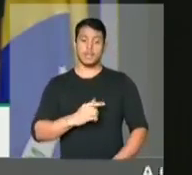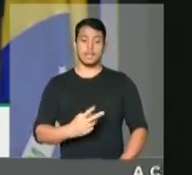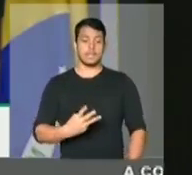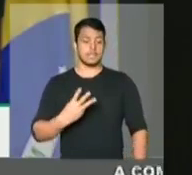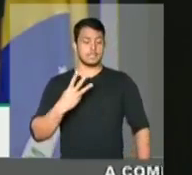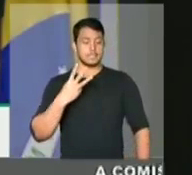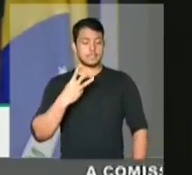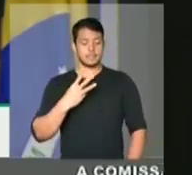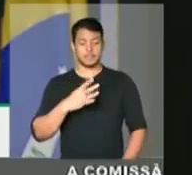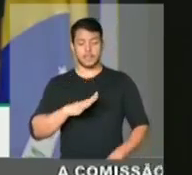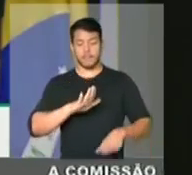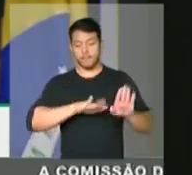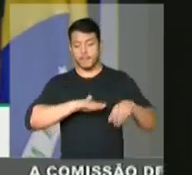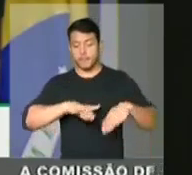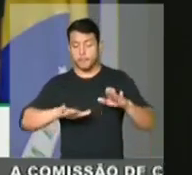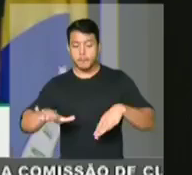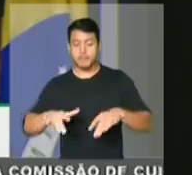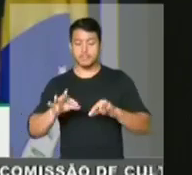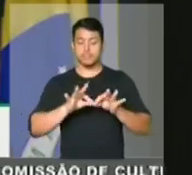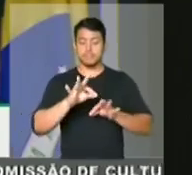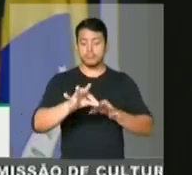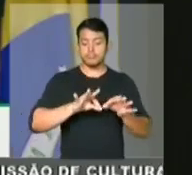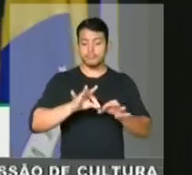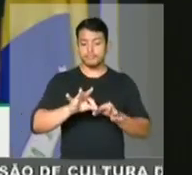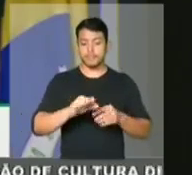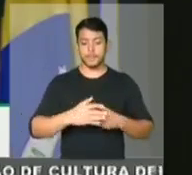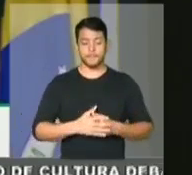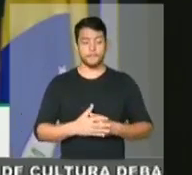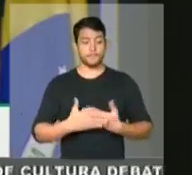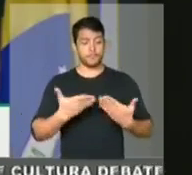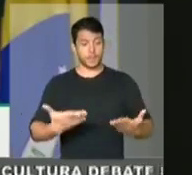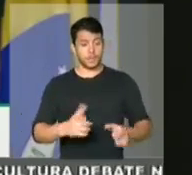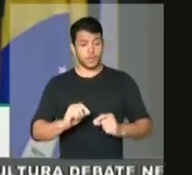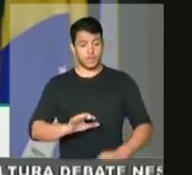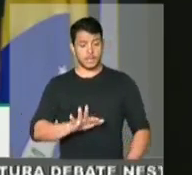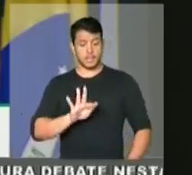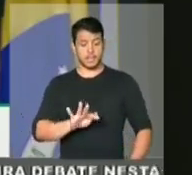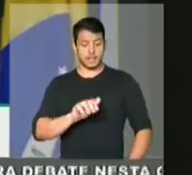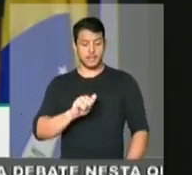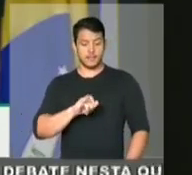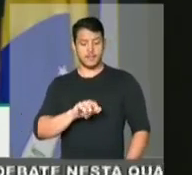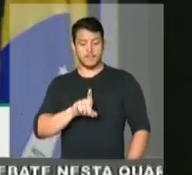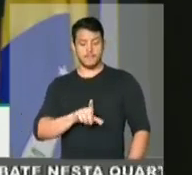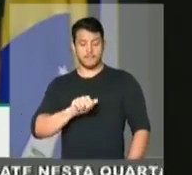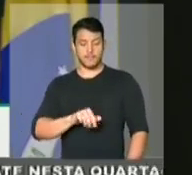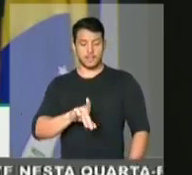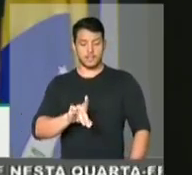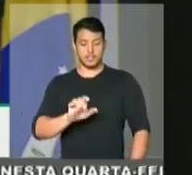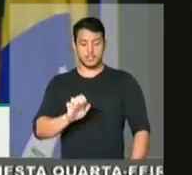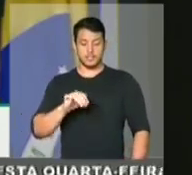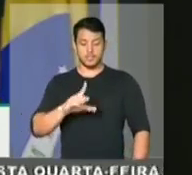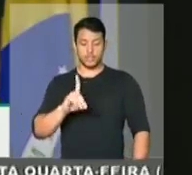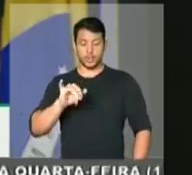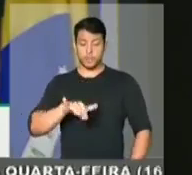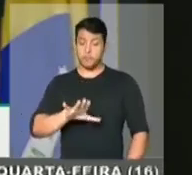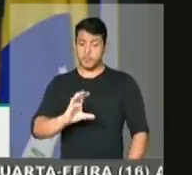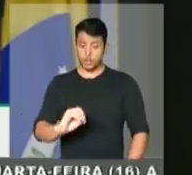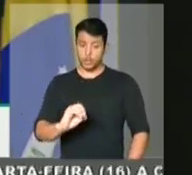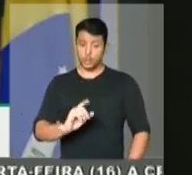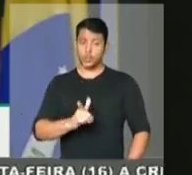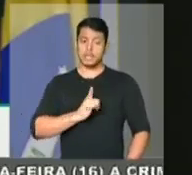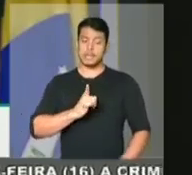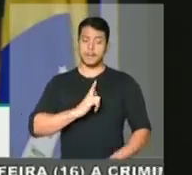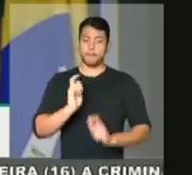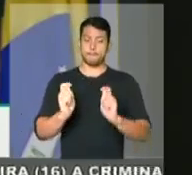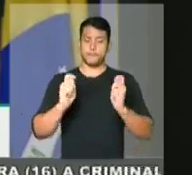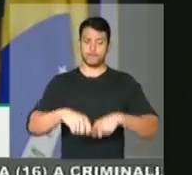do trecho. Assim, a premissa de que a faixa de domínio possui áreas e condições suficientes de por